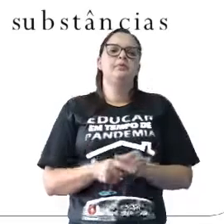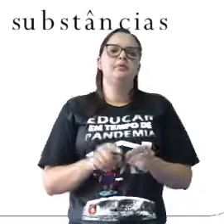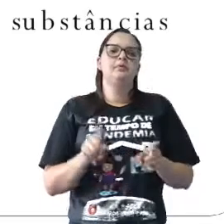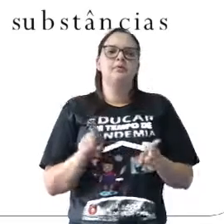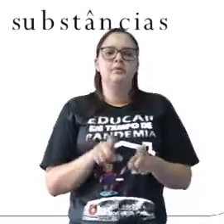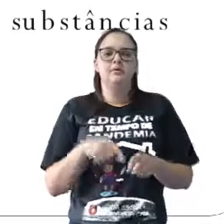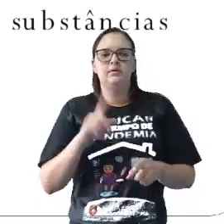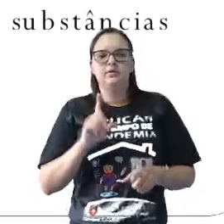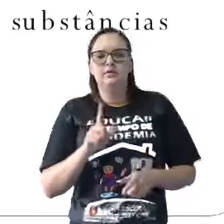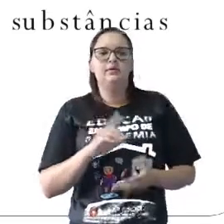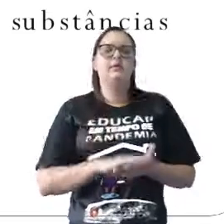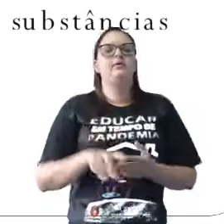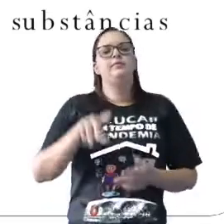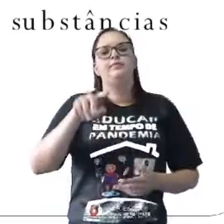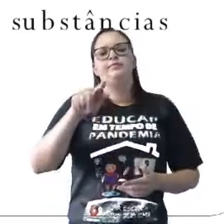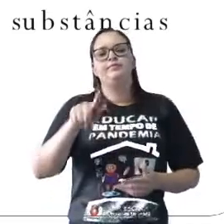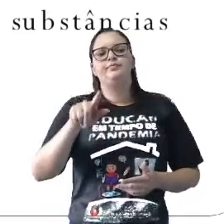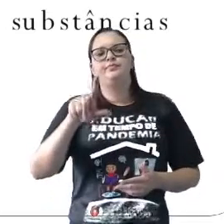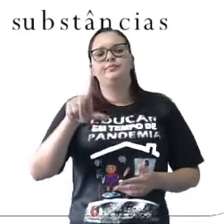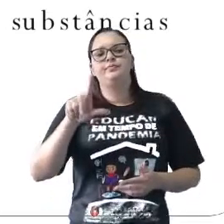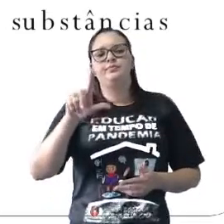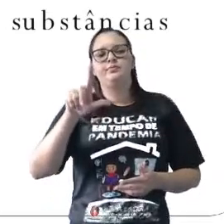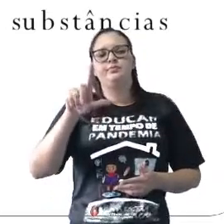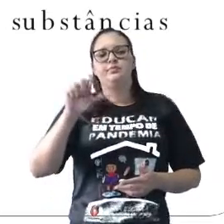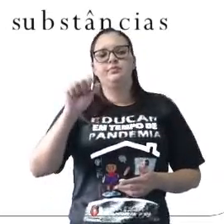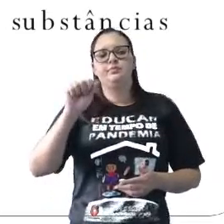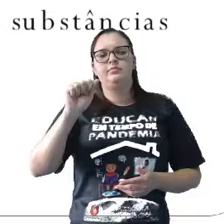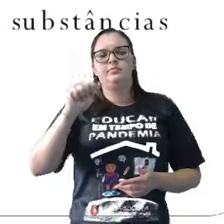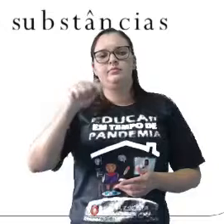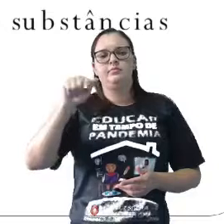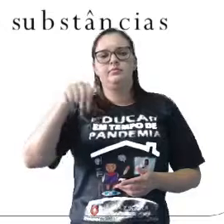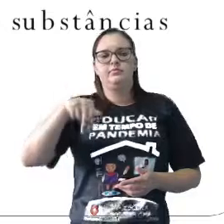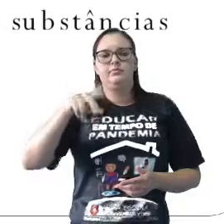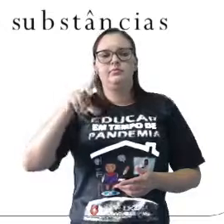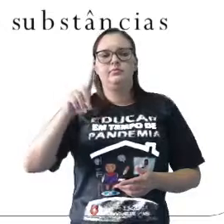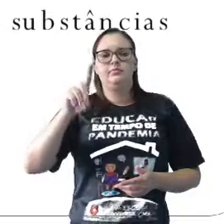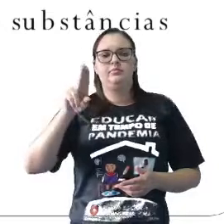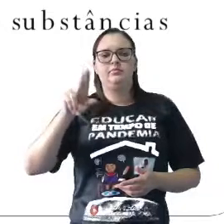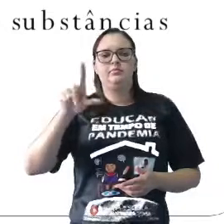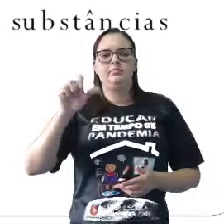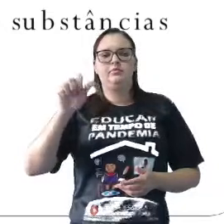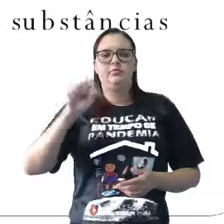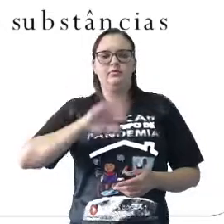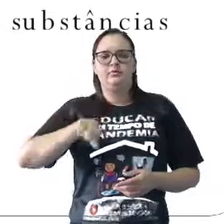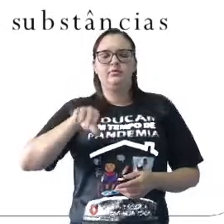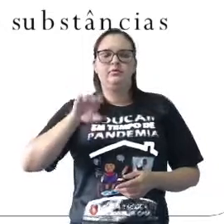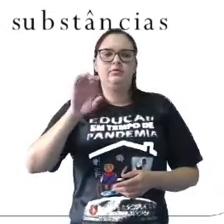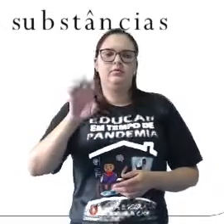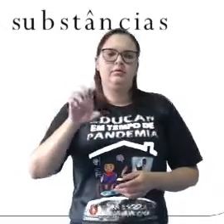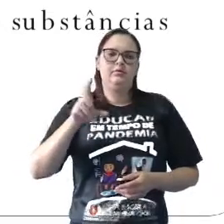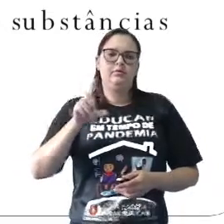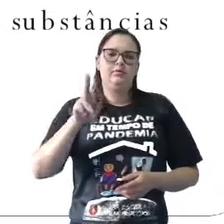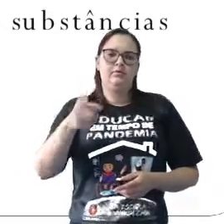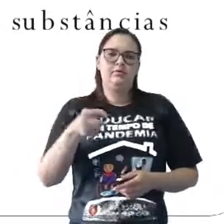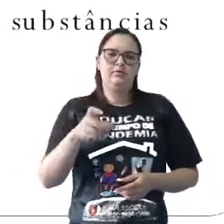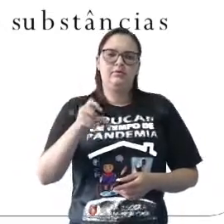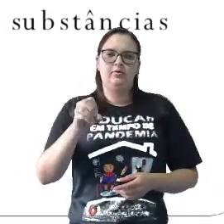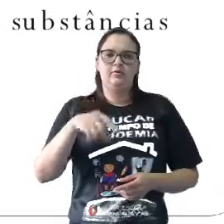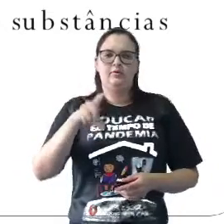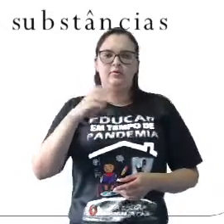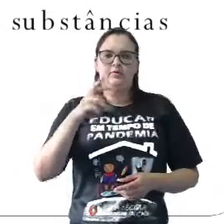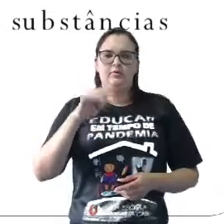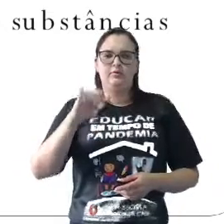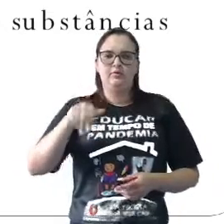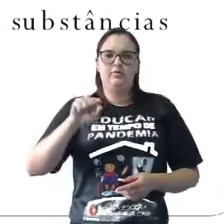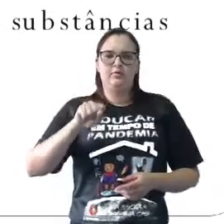corpo, ou seja, fora da corrente sanguínea ou em alguma cavidade corporal, como é o caso das nossas glândulas salivares, que